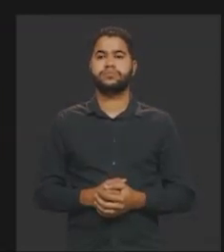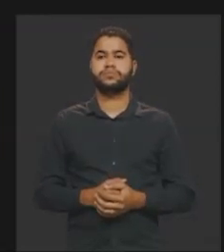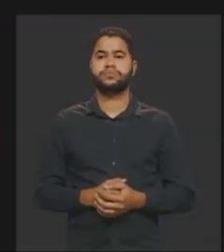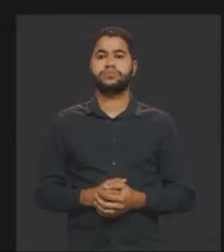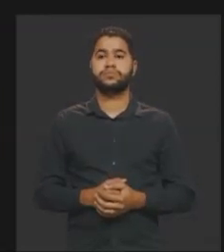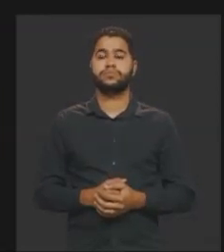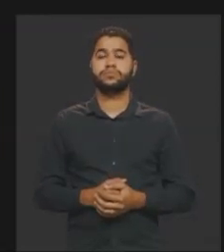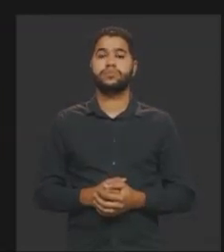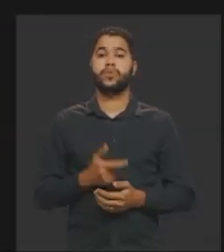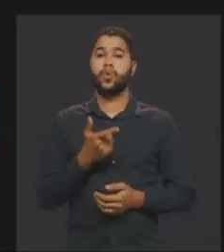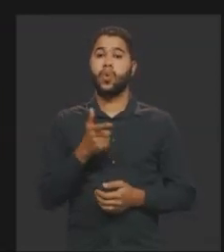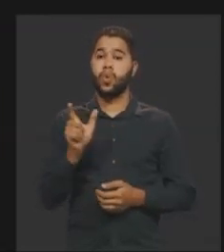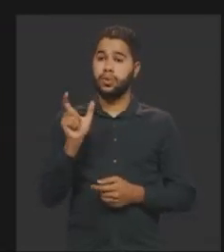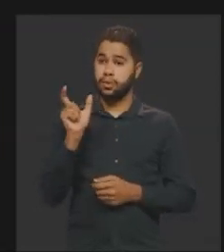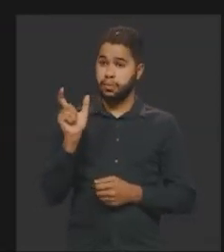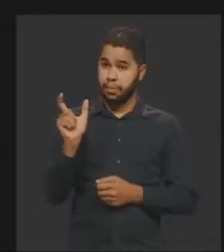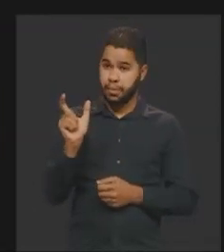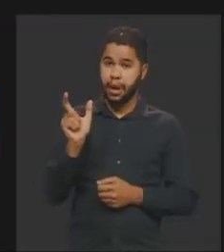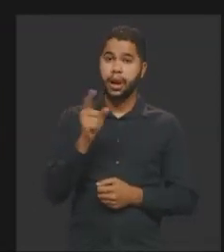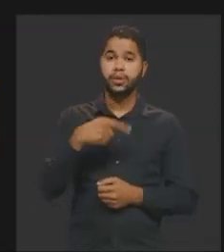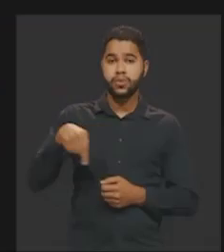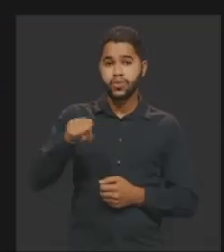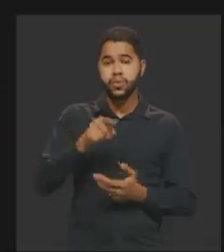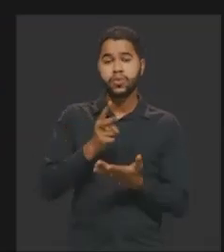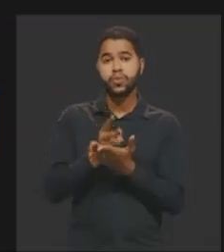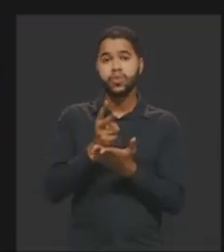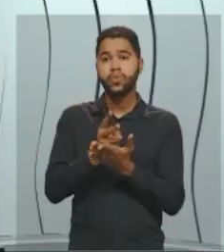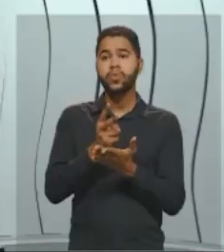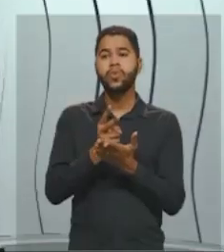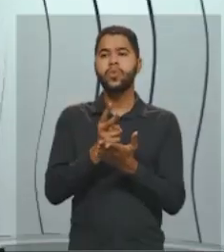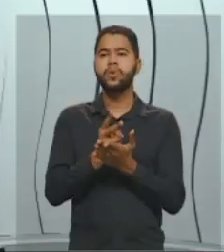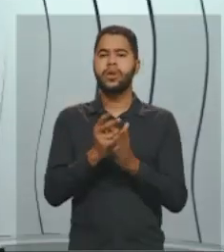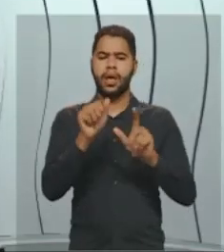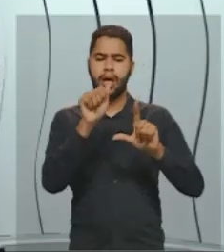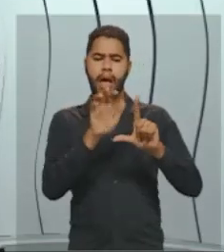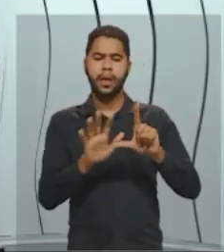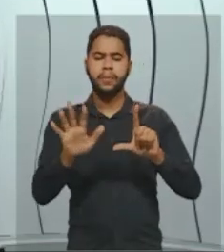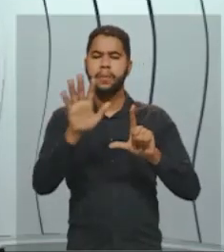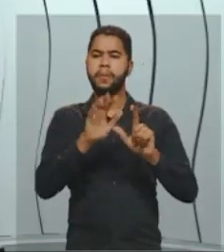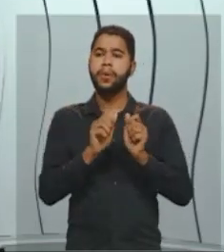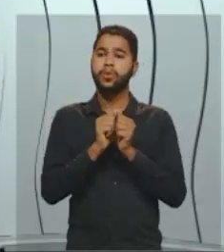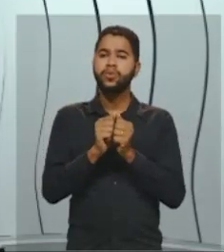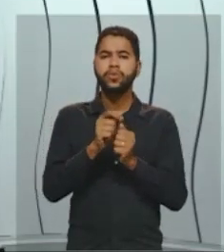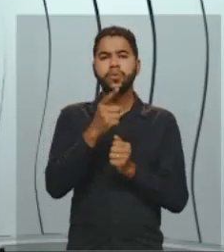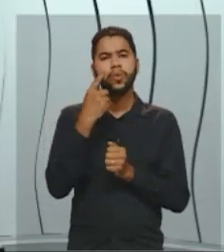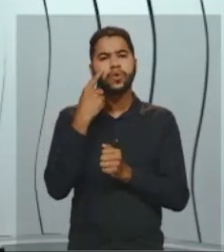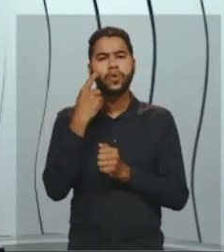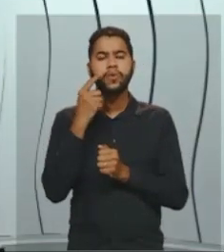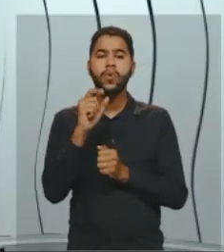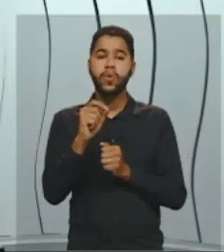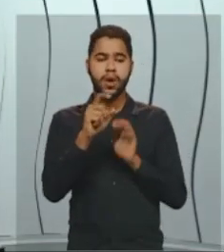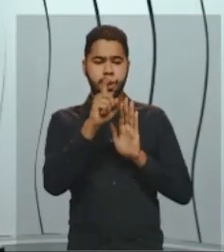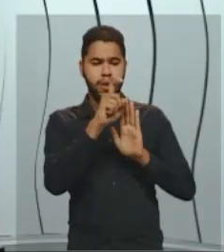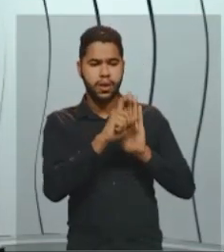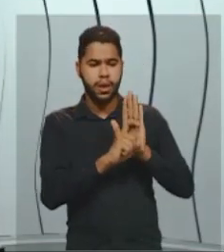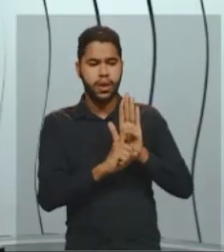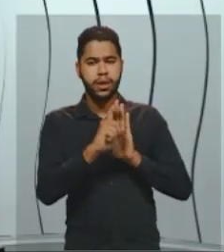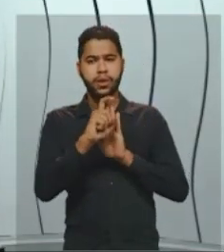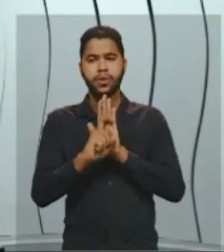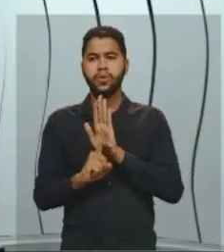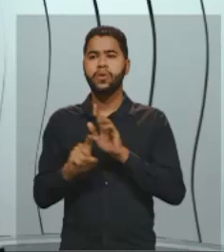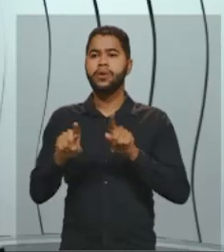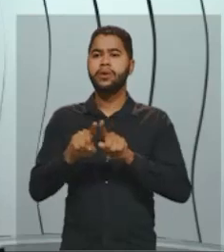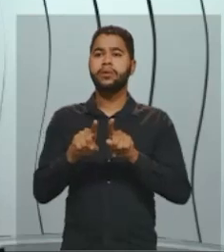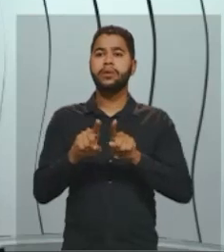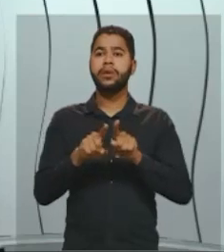Então, outra palavra que a gente continuando. Eu leio o texto, eu pus a imagem junto, para vocês irem vendo o que tem no texto e vendo a